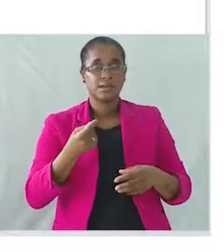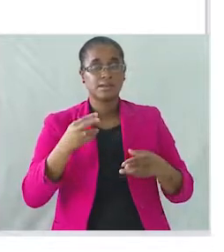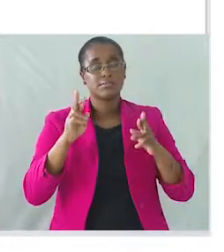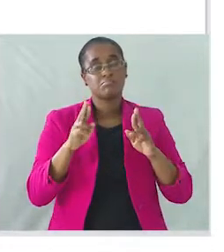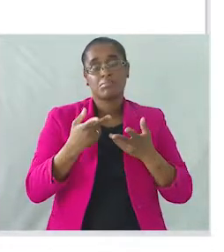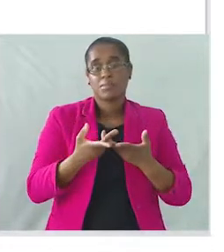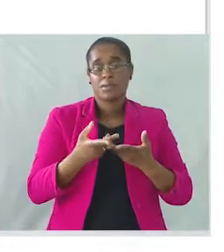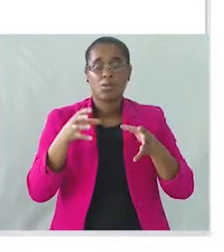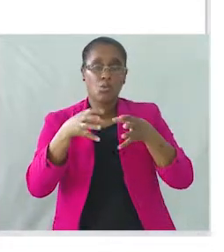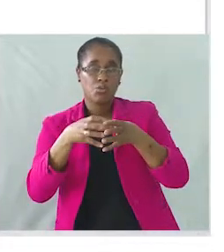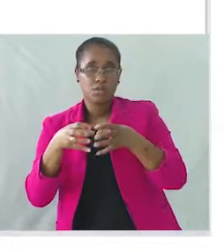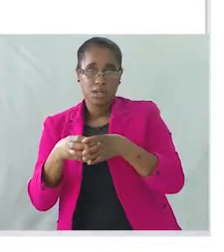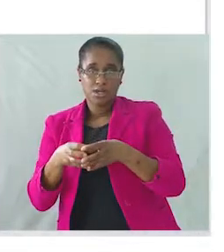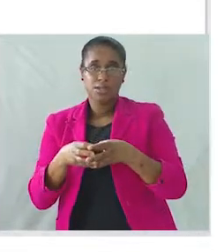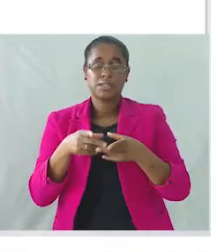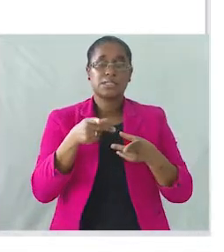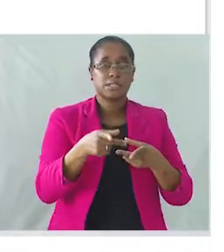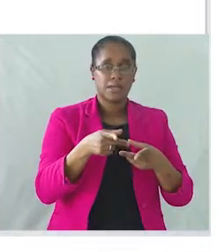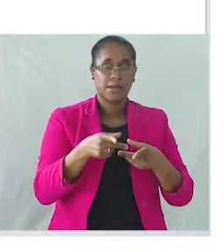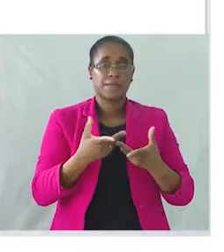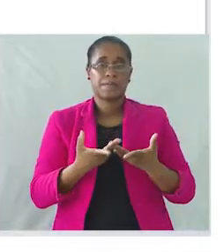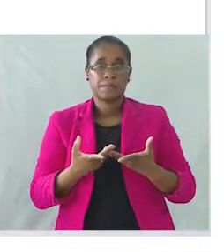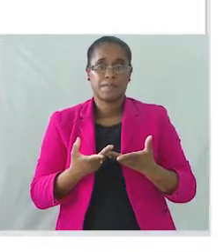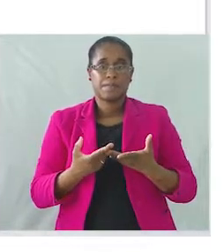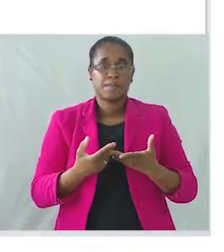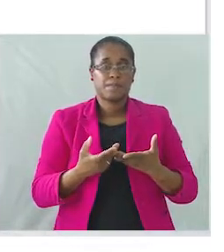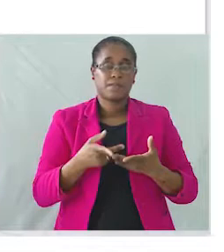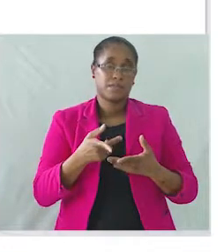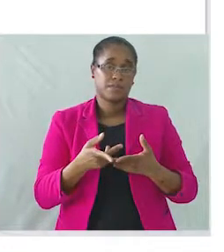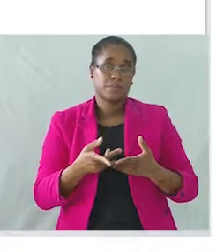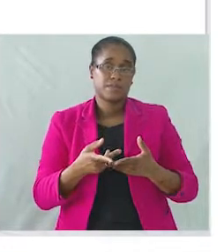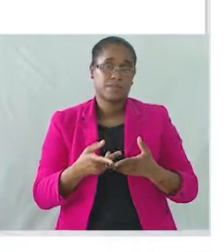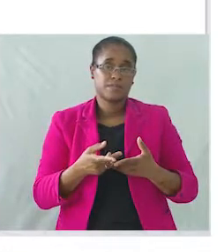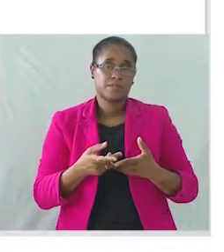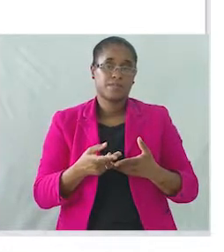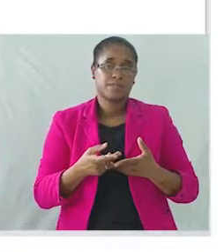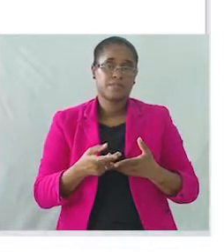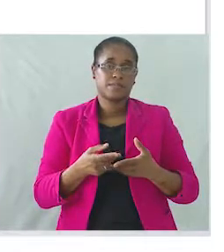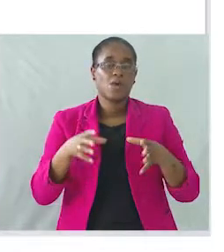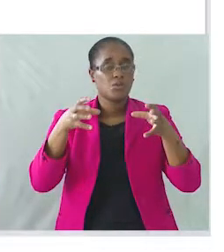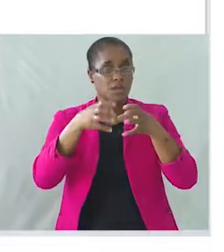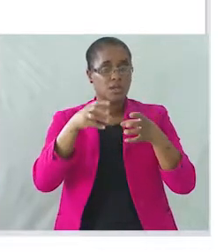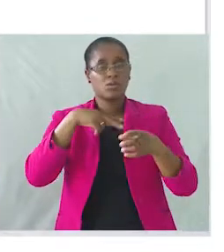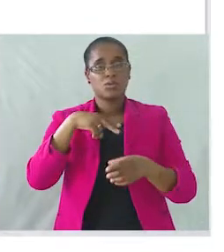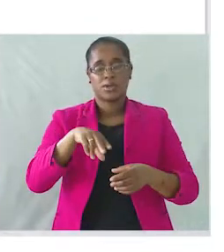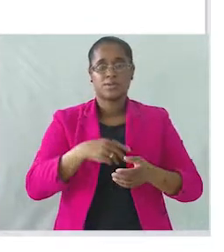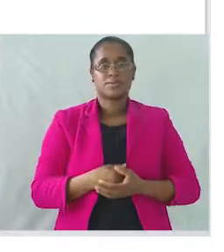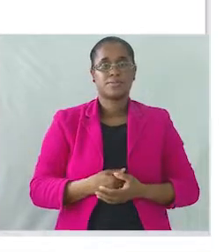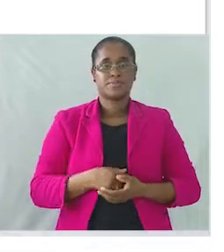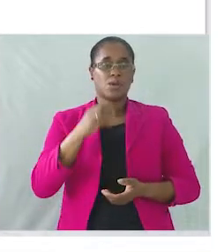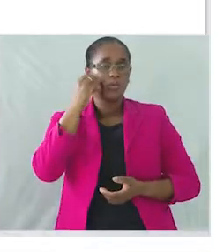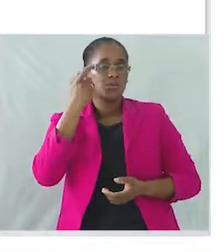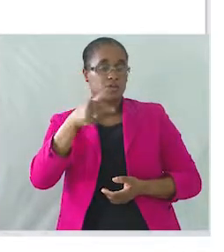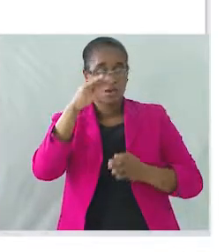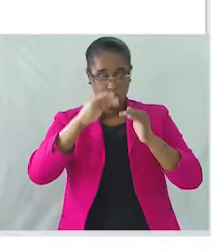da comunidade que é, neste caso, a comunidade portuguesa. Portanto, como está lá